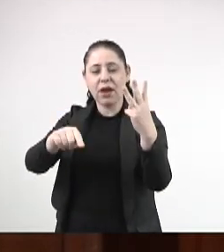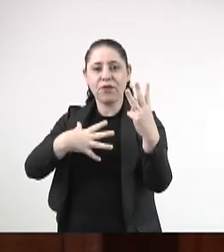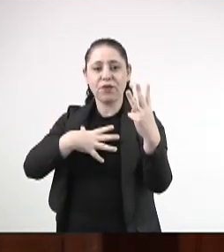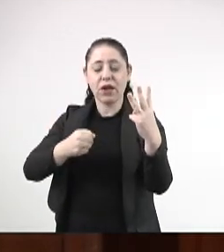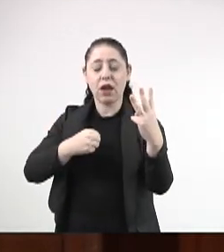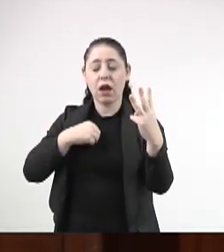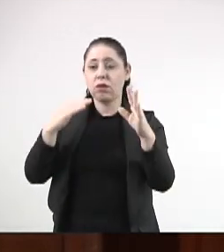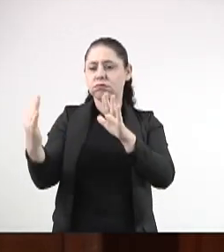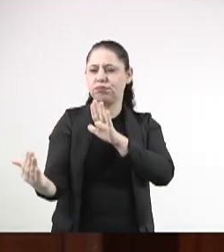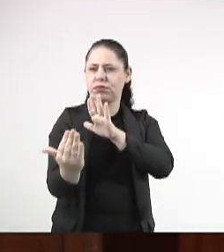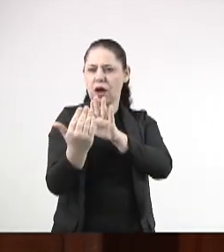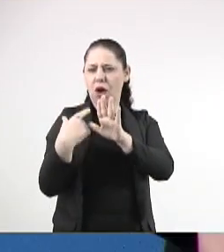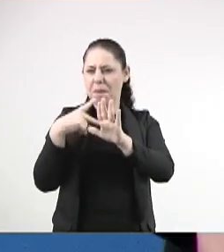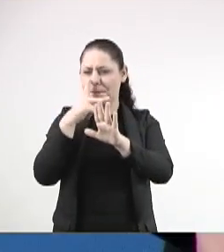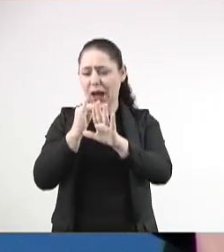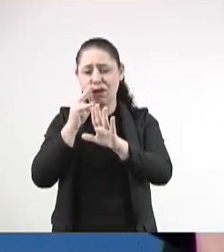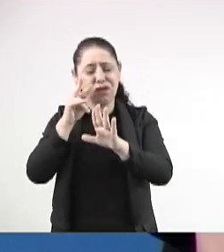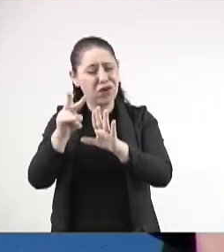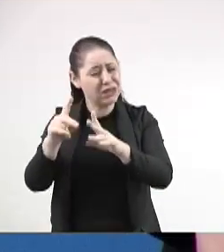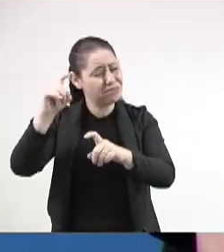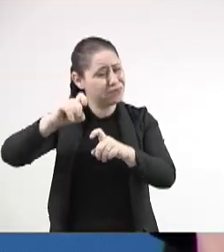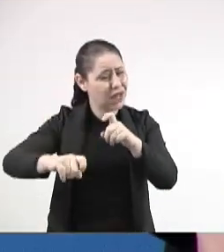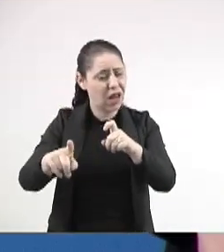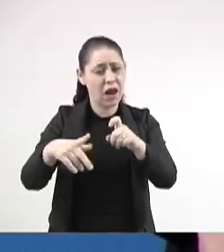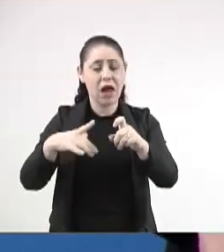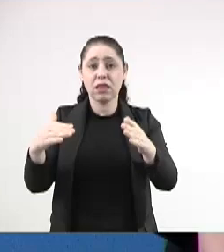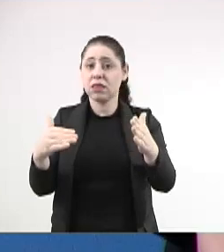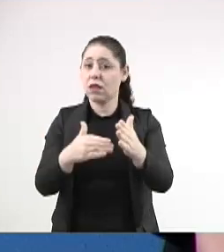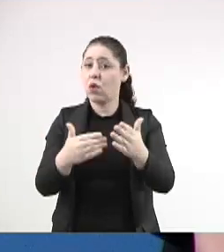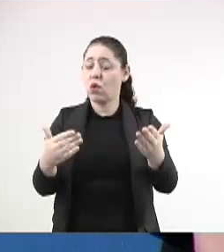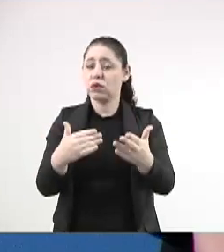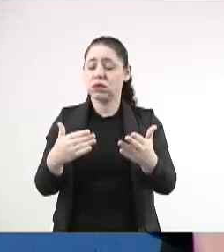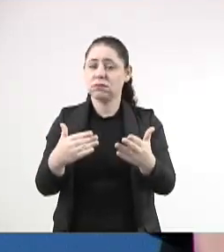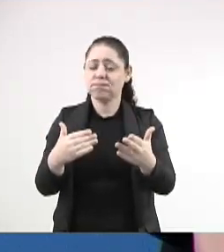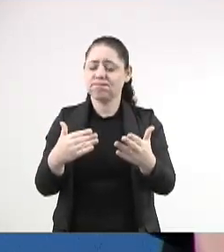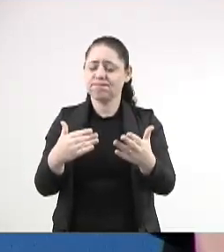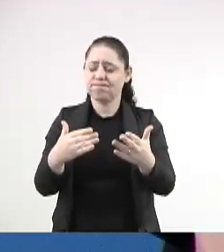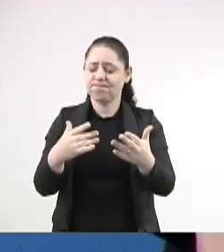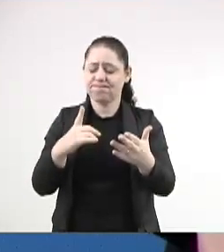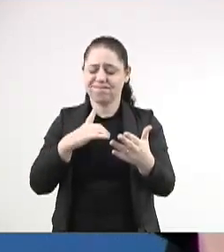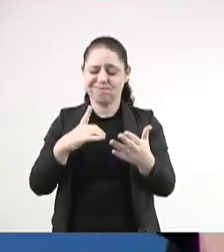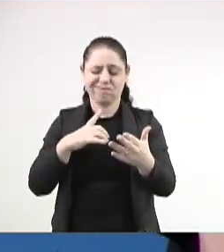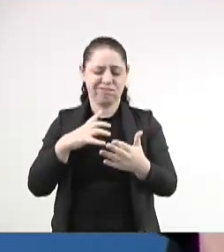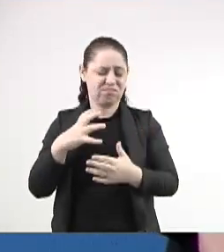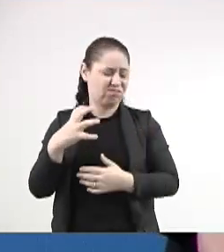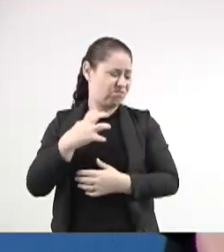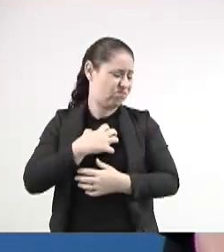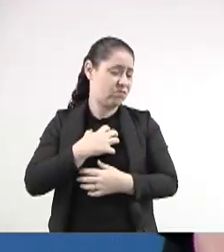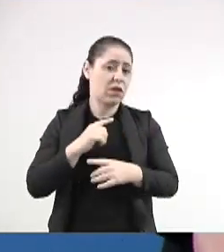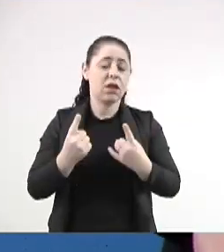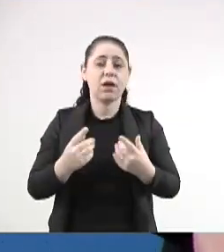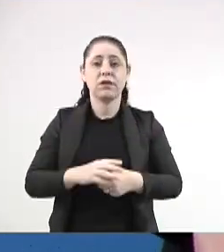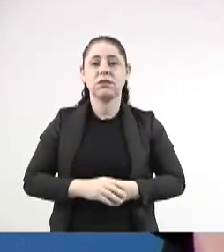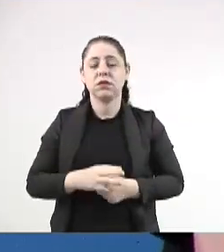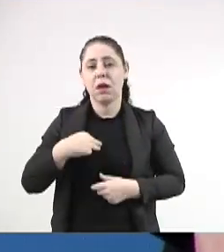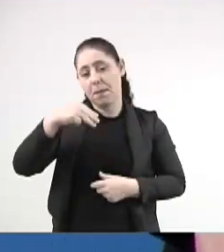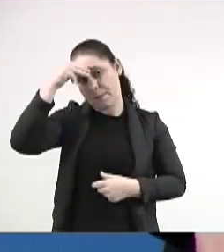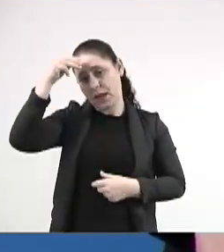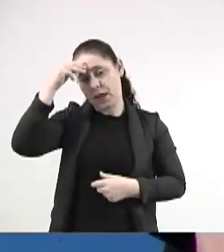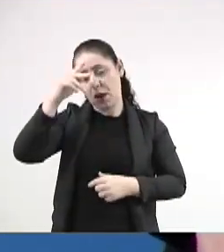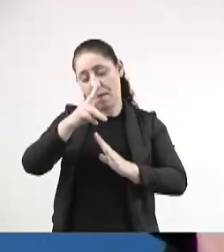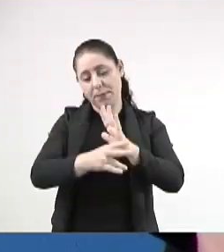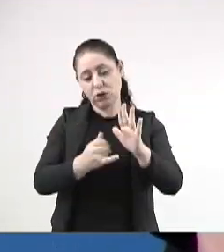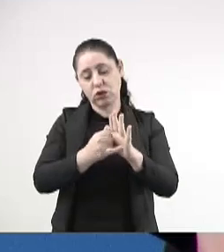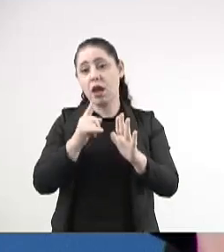na frente dos pais. E até hoje ela carrega esse trauma. Também sou uma das madrinhas de um projeto